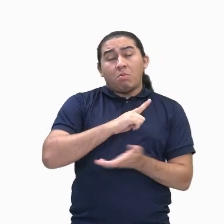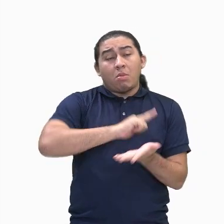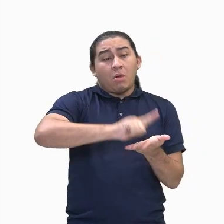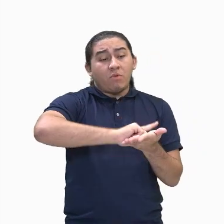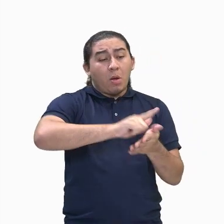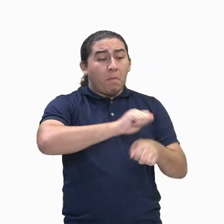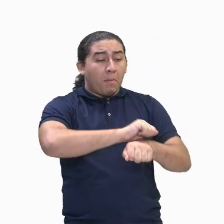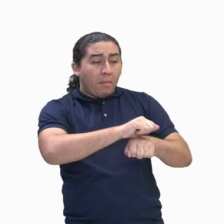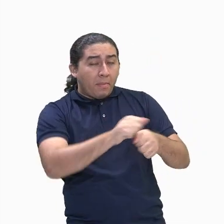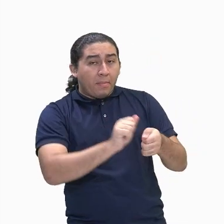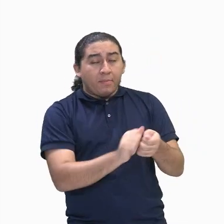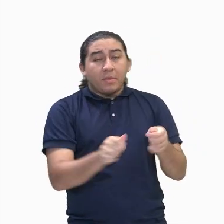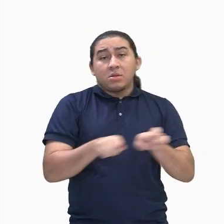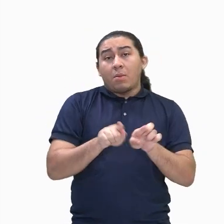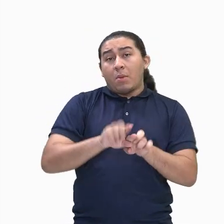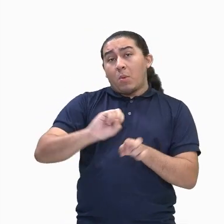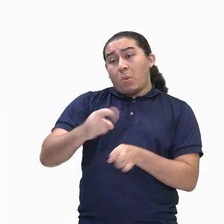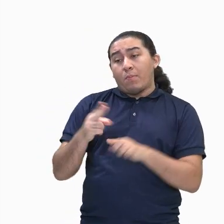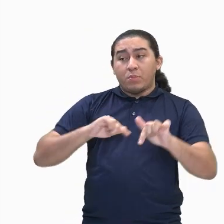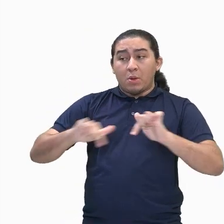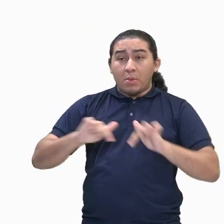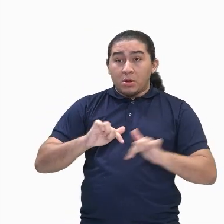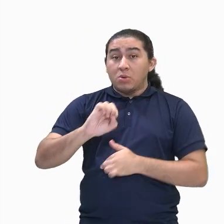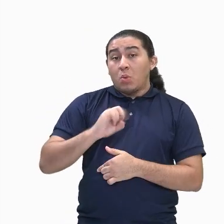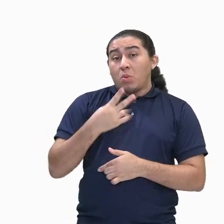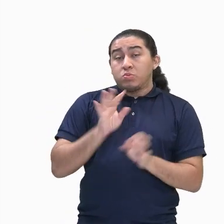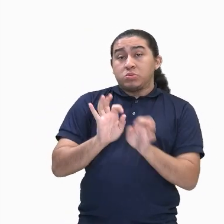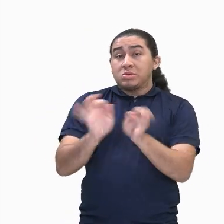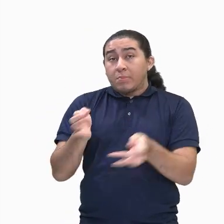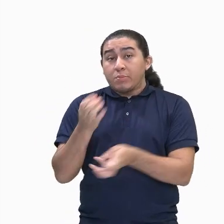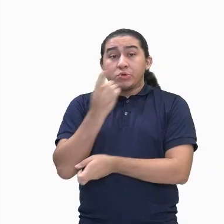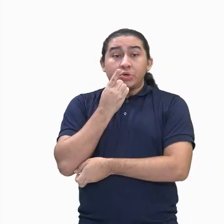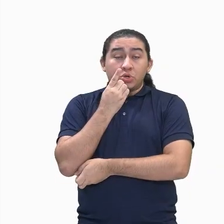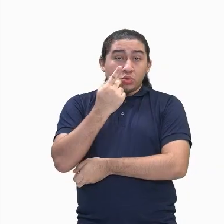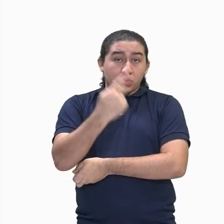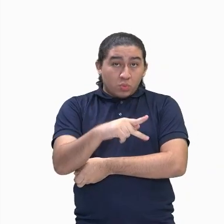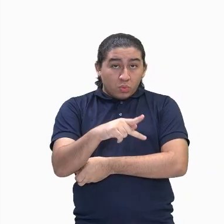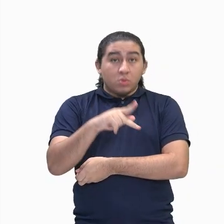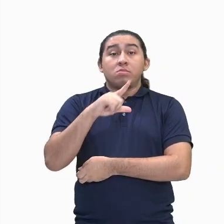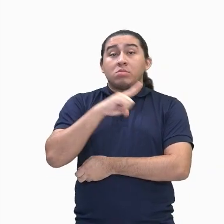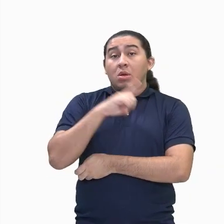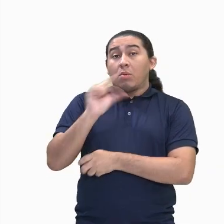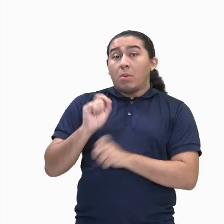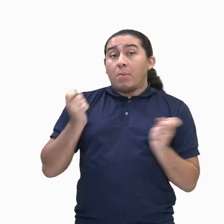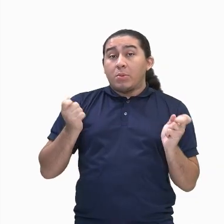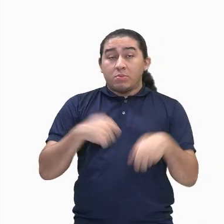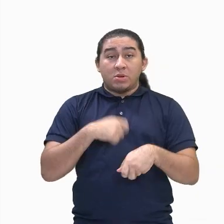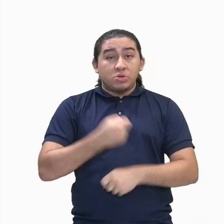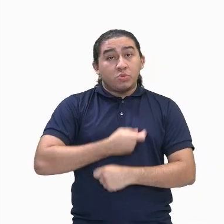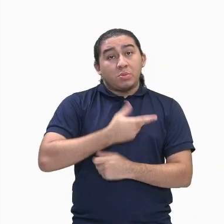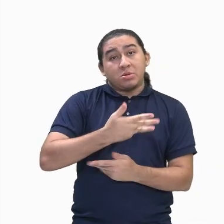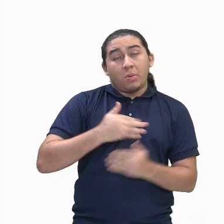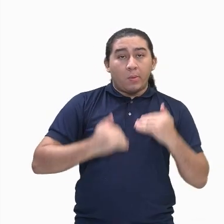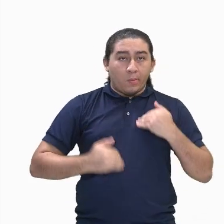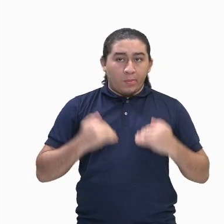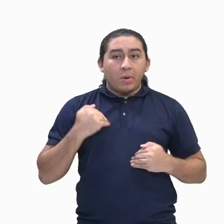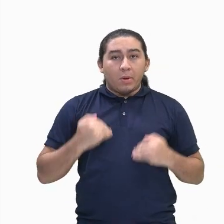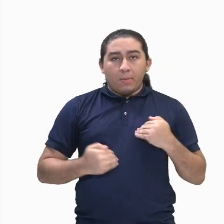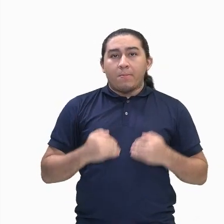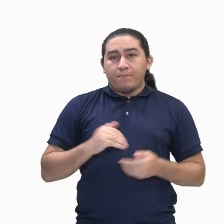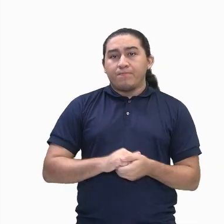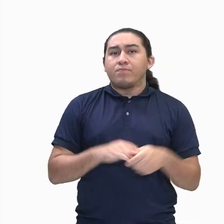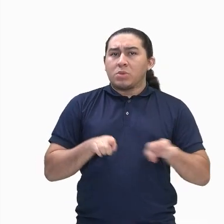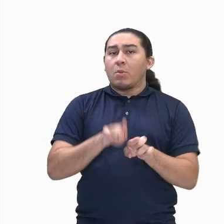cumprindo uma atividade de trabalho, coisas simples, elas vão ser uma forma de expressão corporal. E você vai